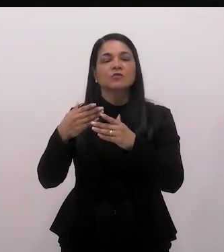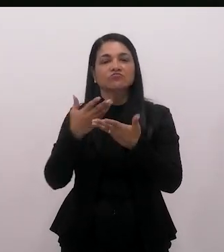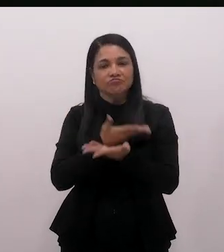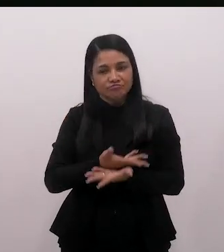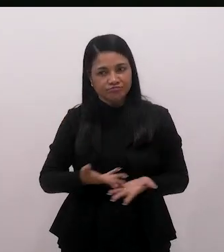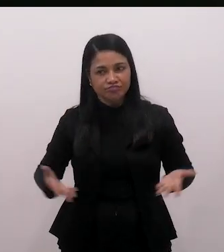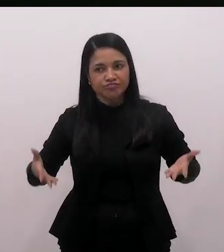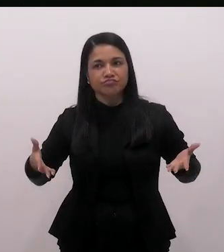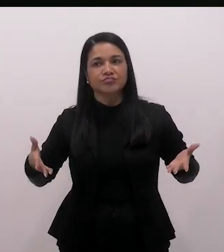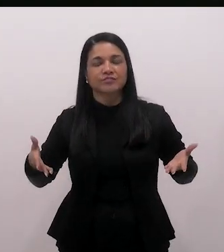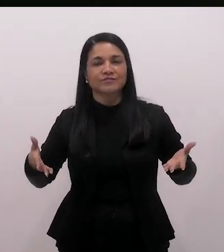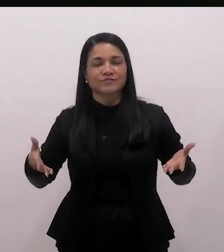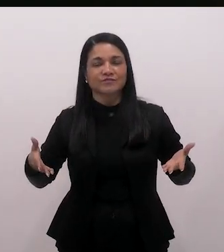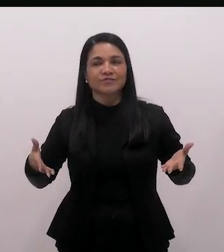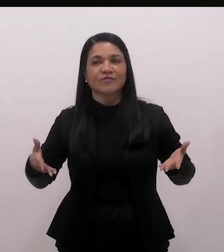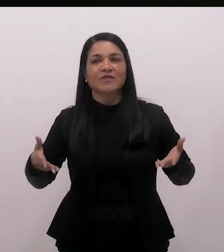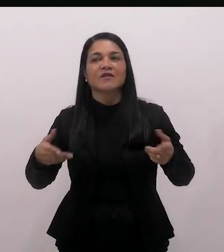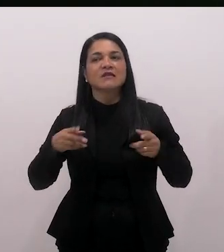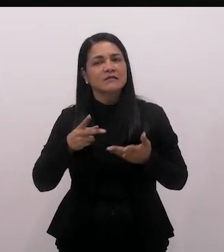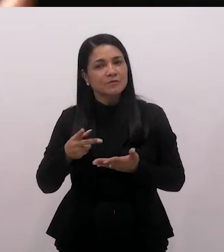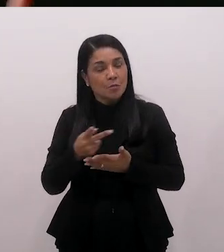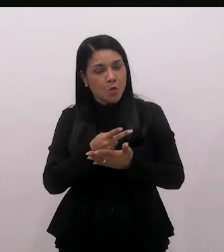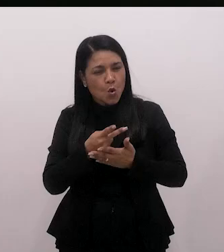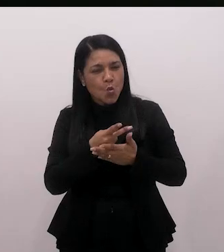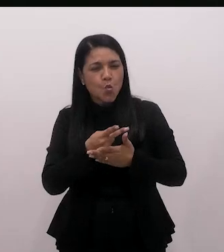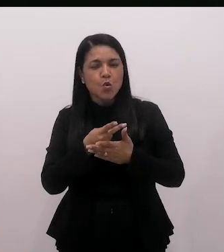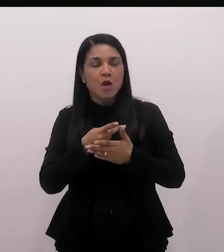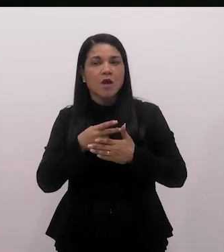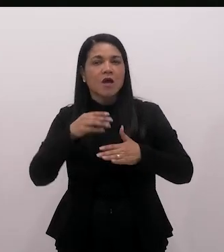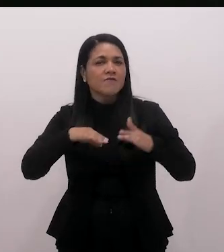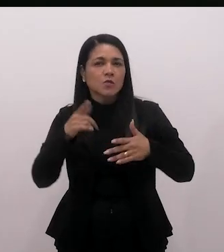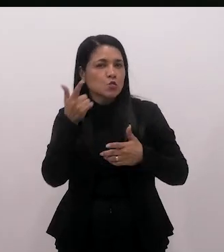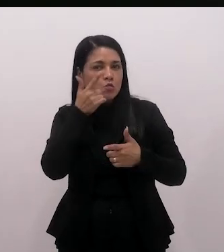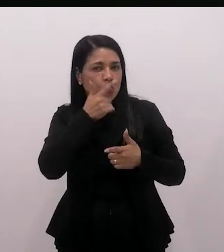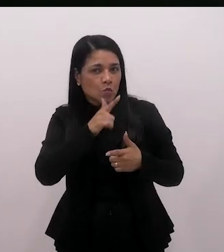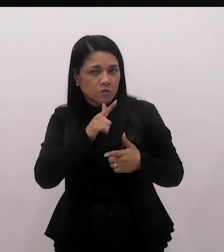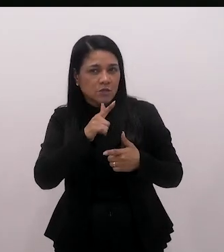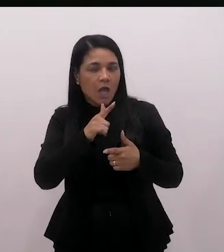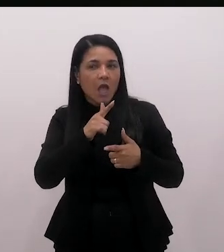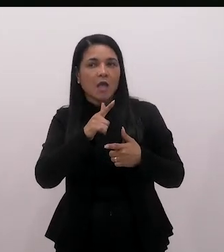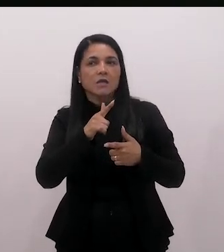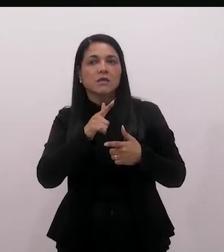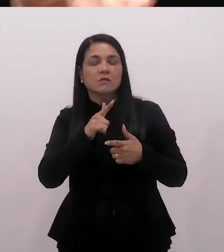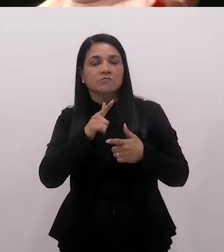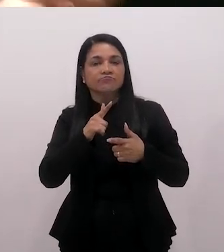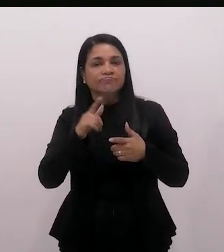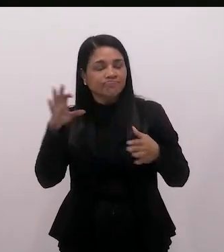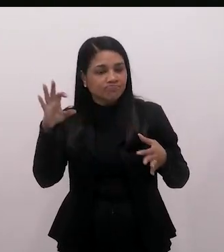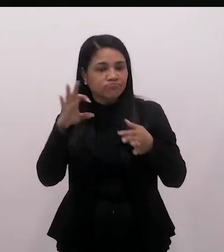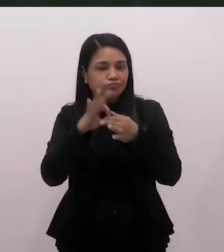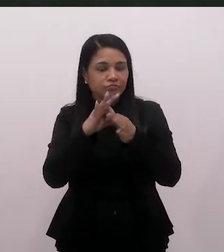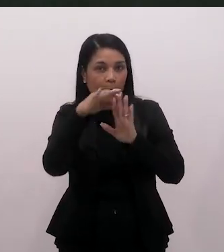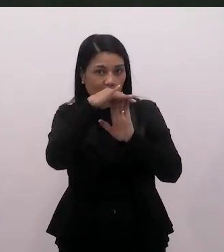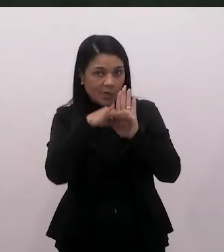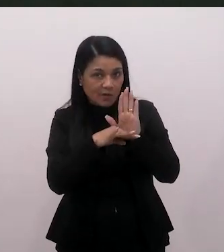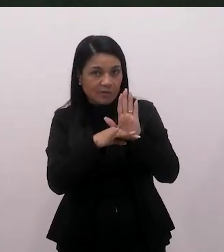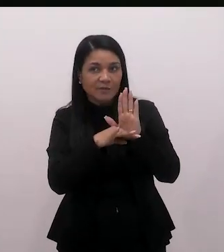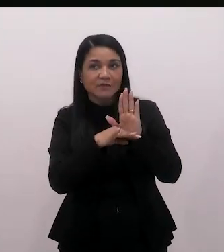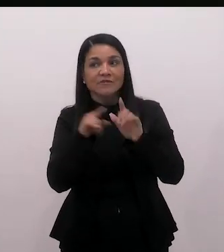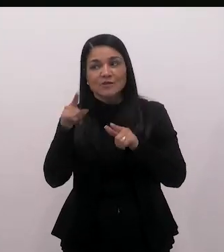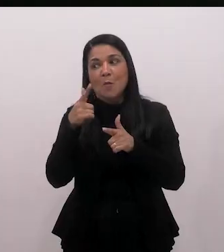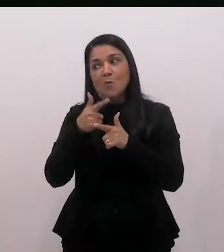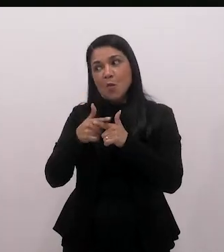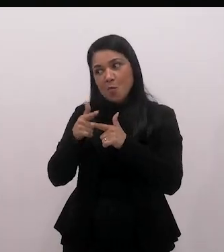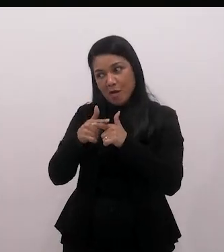o info@arteinstituto.org. Nós estamos sempre à procura, porque às vezes a gente não consegue, naquele momento, integrar no nosso programa.